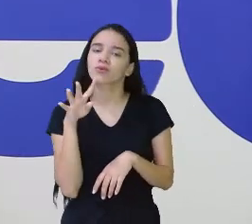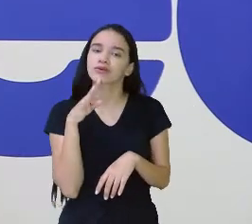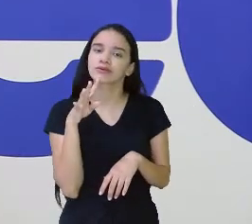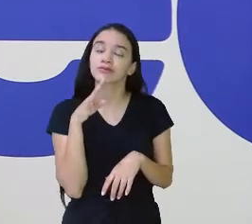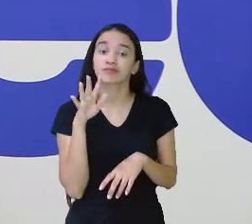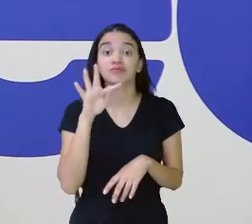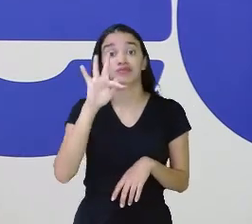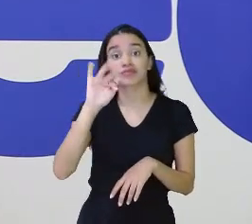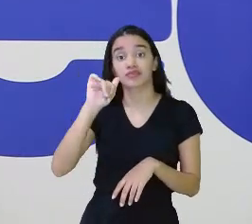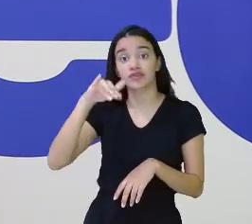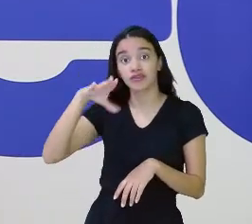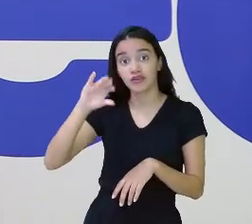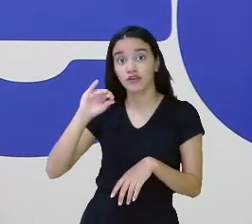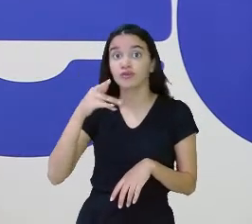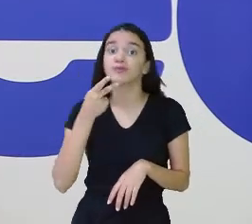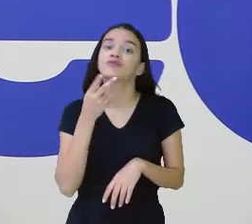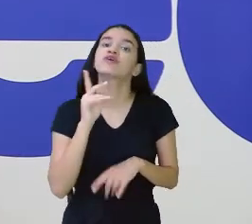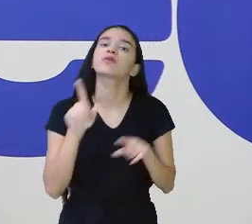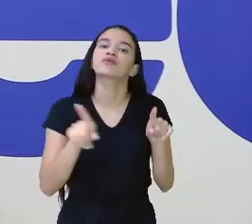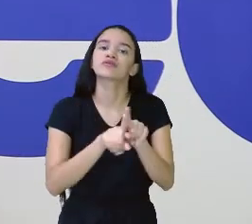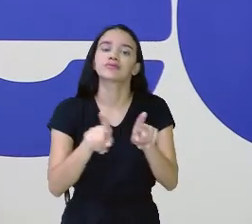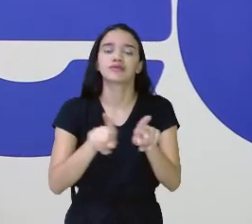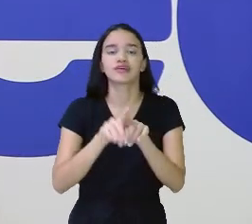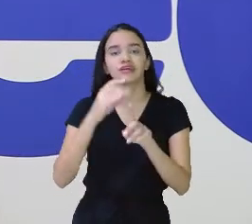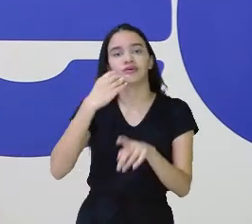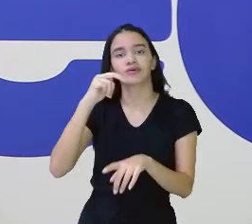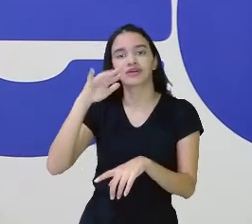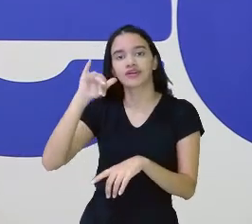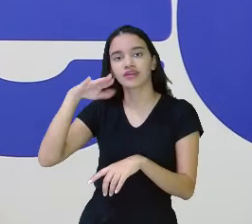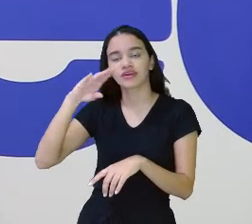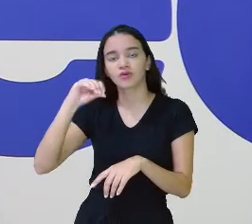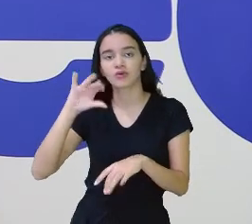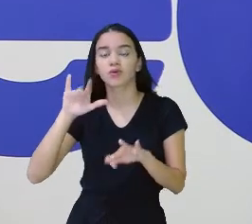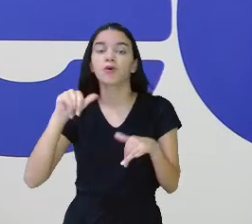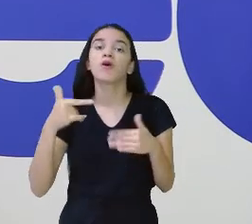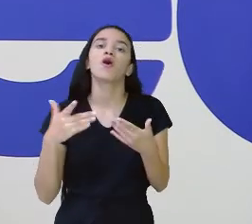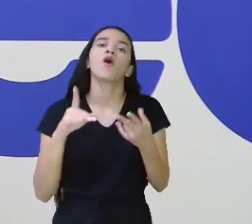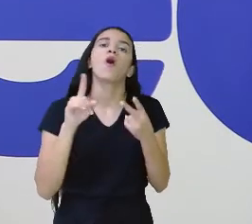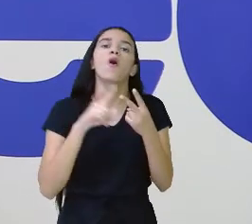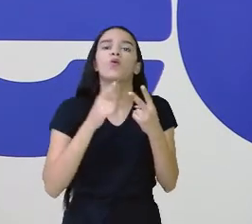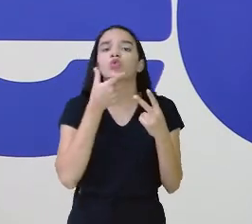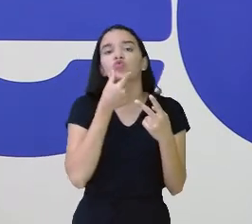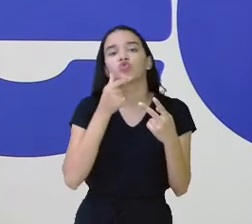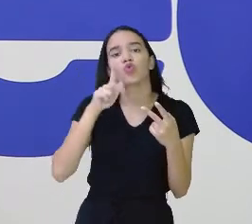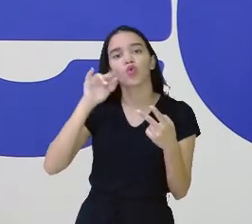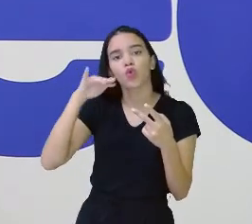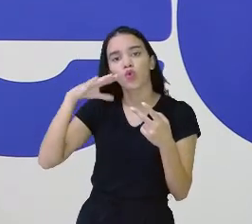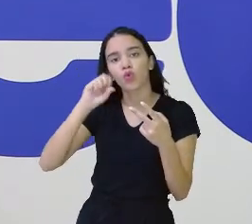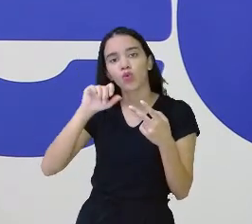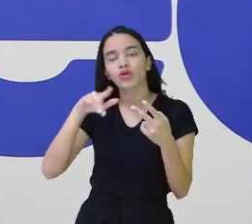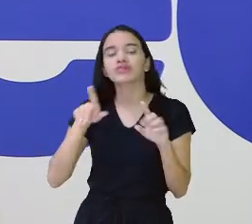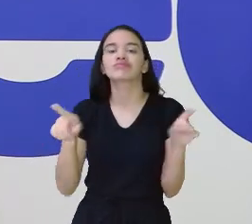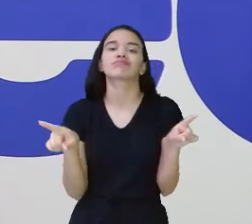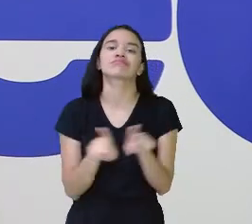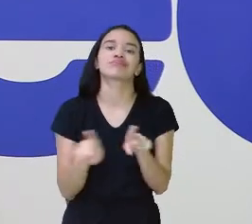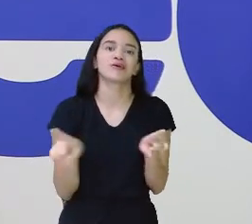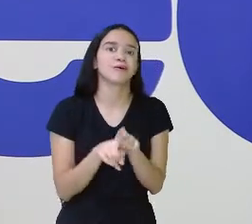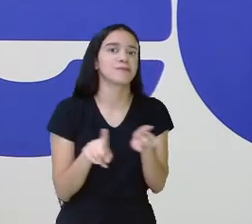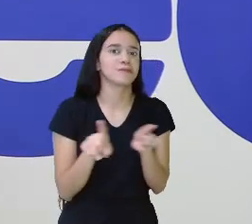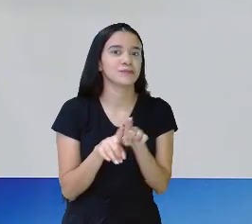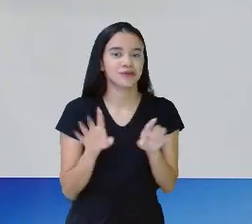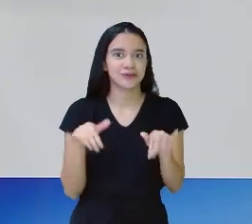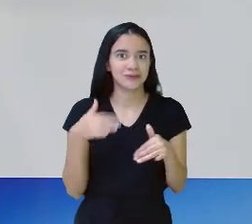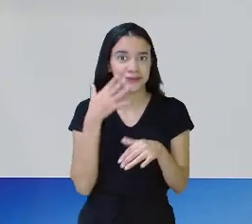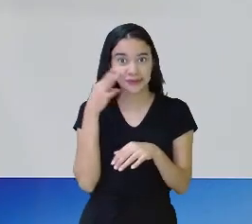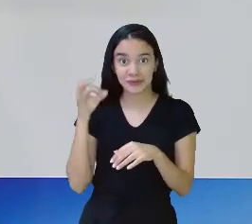O Fábio também disse que era um caracol. O pessoal sabe que bicho é esse. O Lucas também. O povo tá ligado. Caracol.